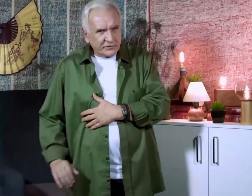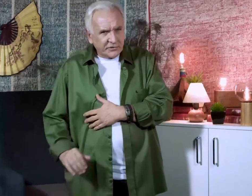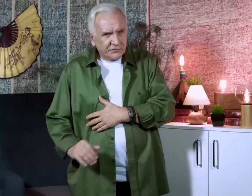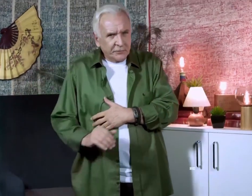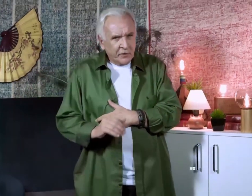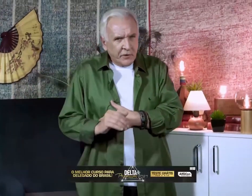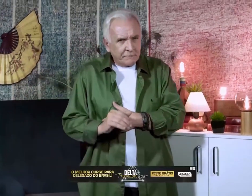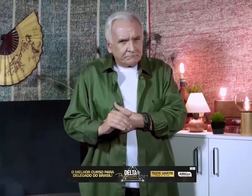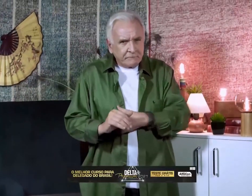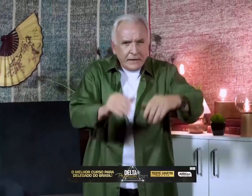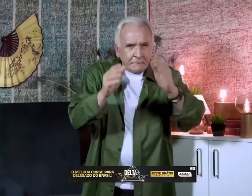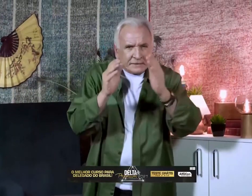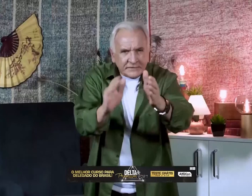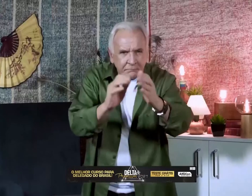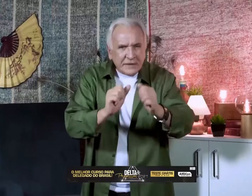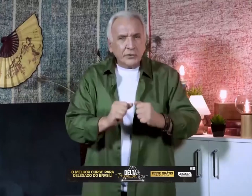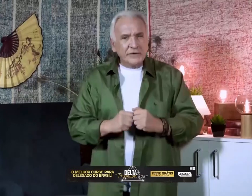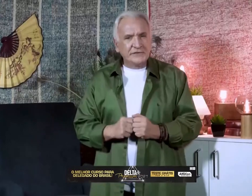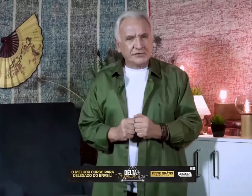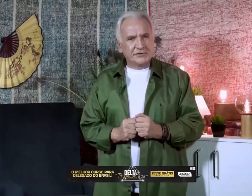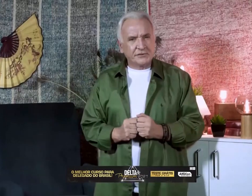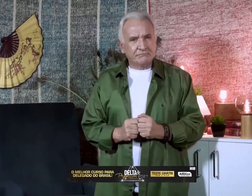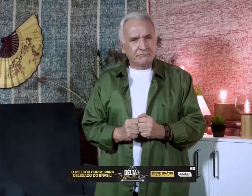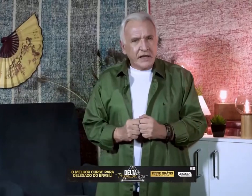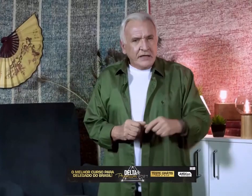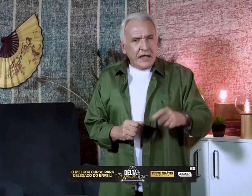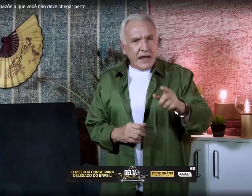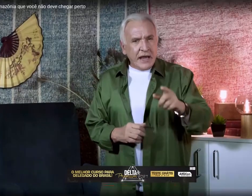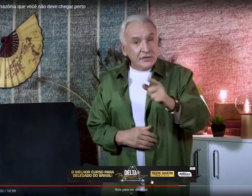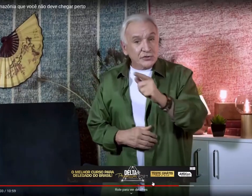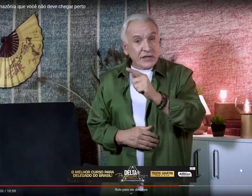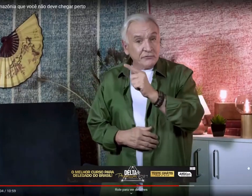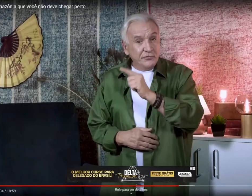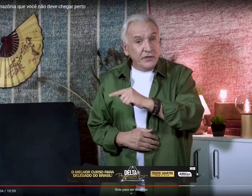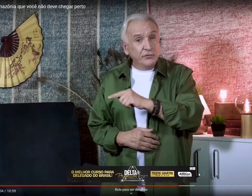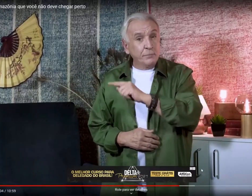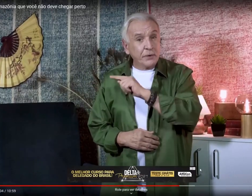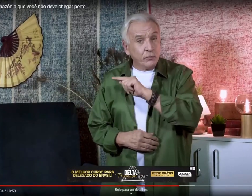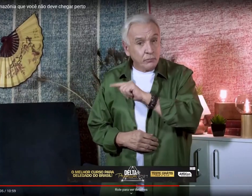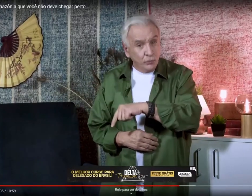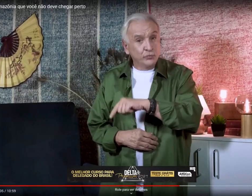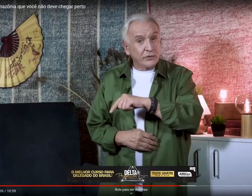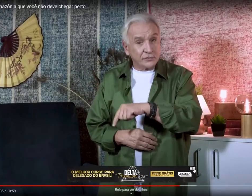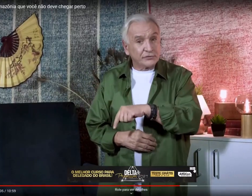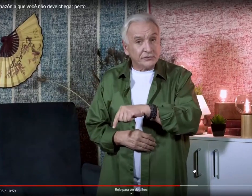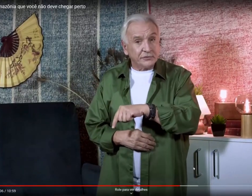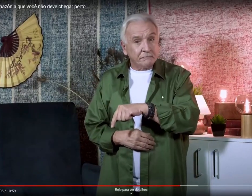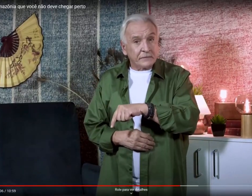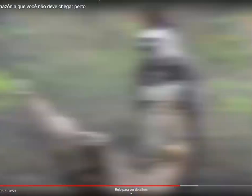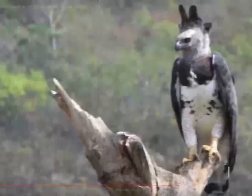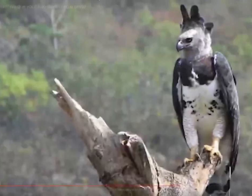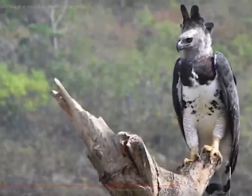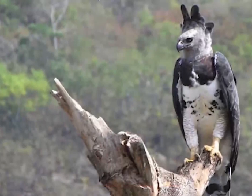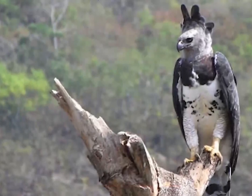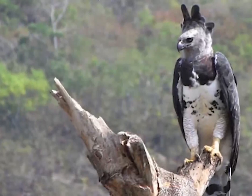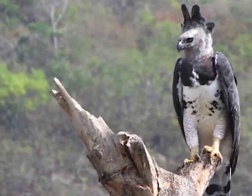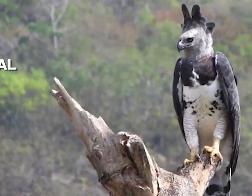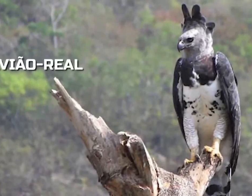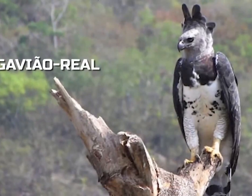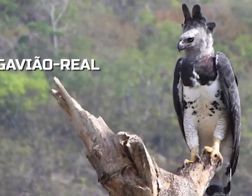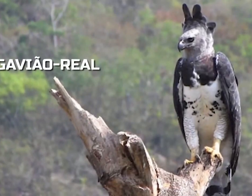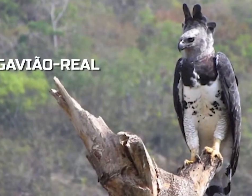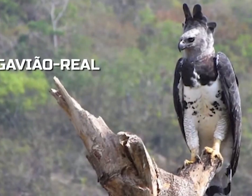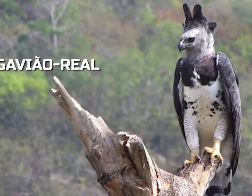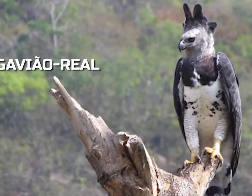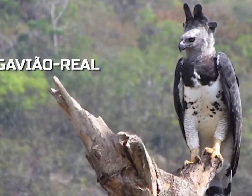Parece até coisa de filme, não é? Mas esse pássaro existe. E ele ainda está vivo pelo mundo, inclusive. Trata-se